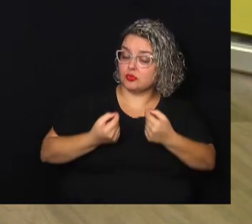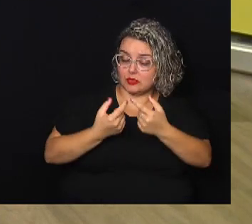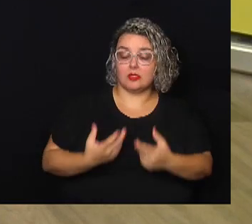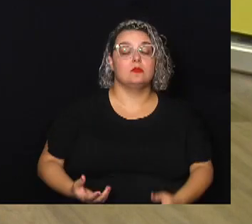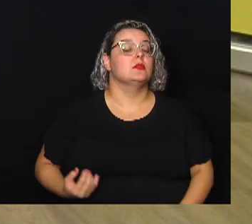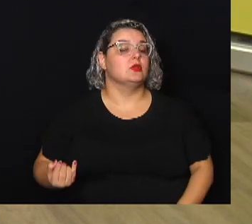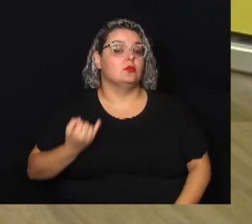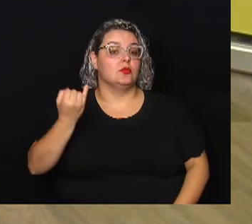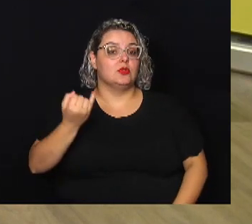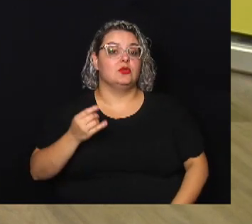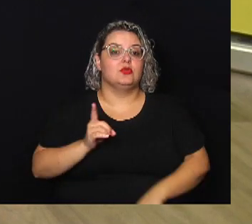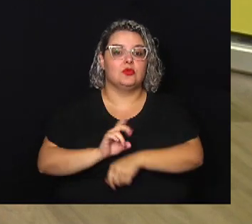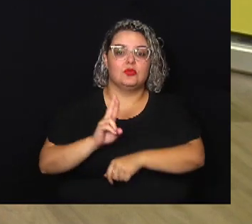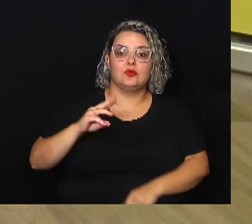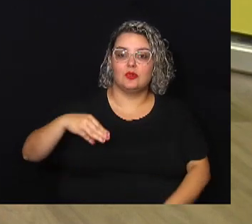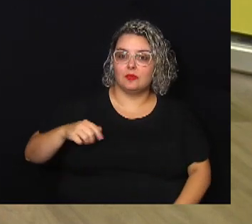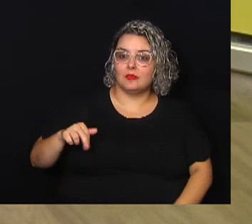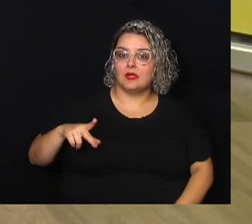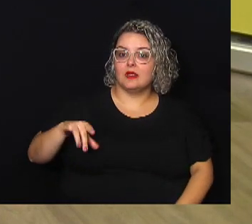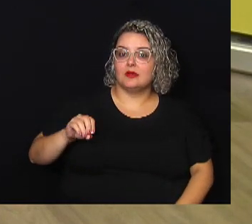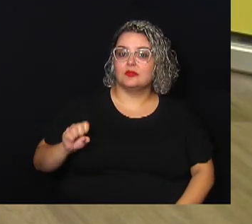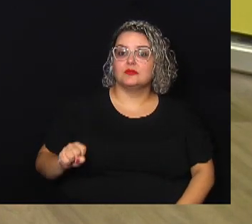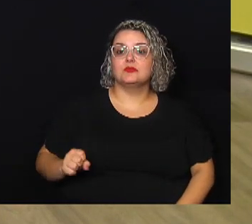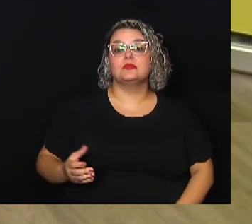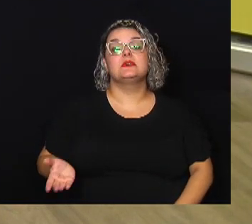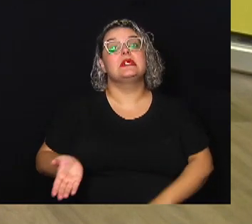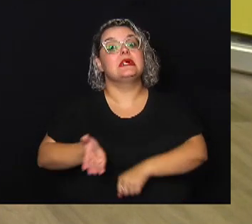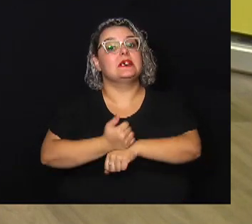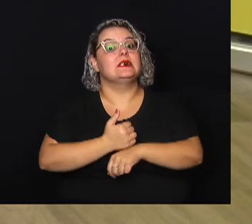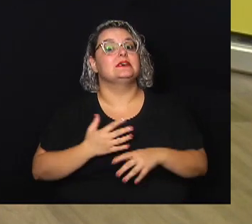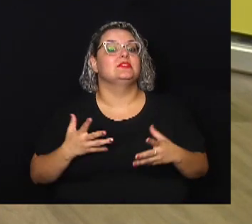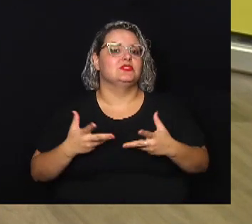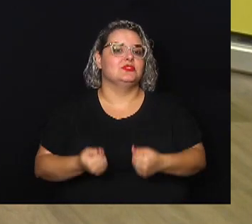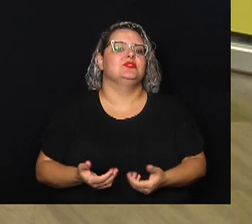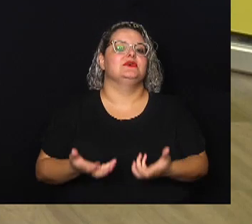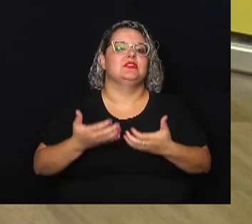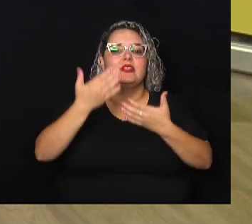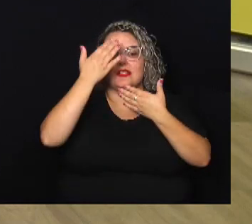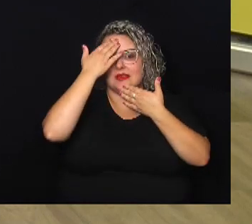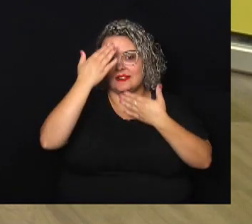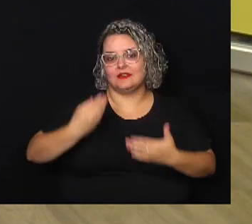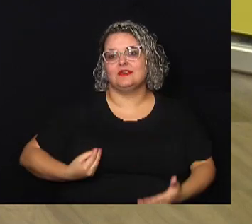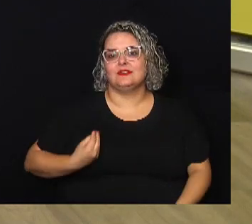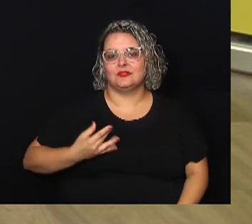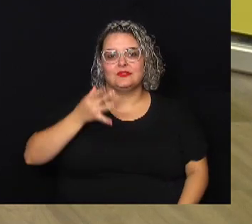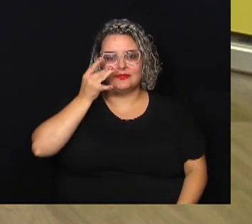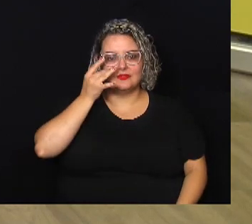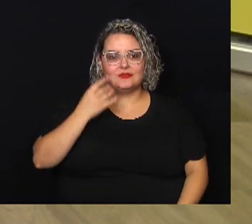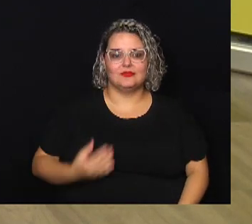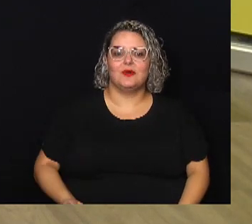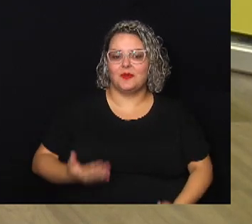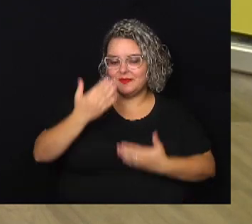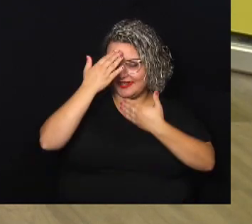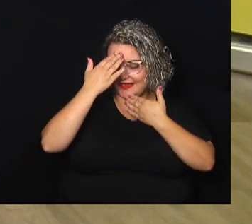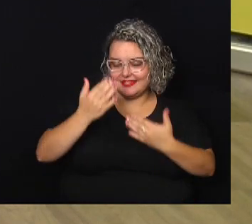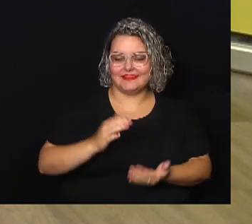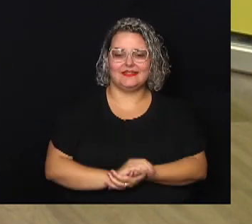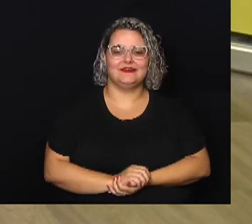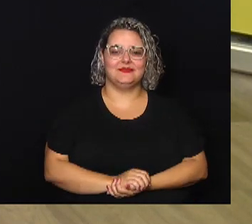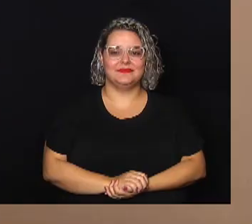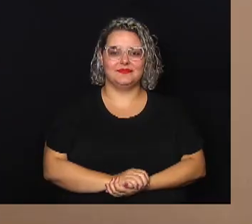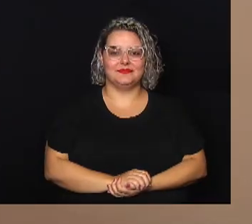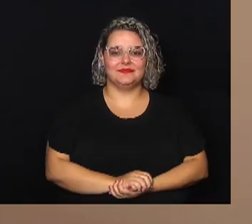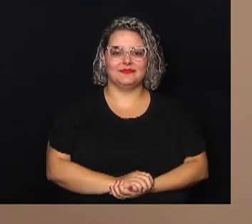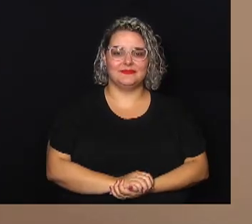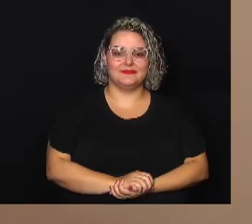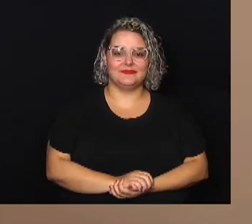doutor Marcos, antes de mais nada, eu quero agradecer a sua participação aqui ao vivo no Saúde é Vida. Muito obrigada, viu?